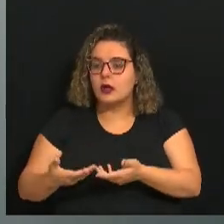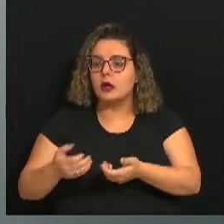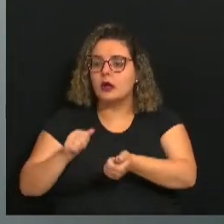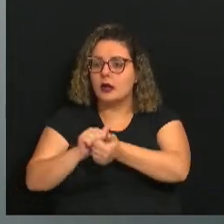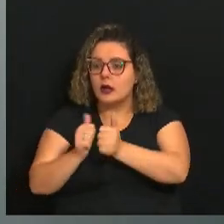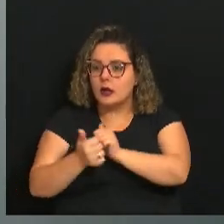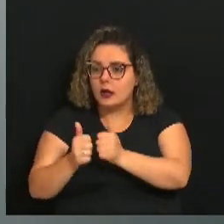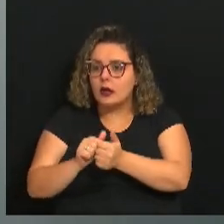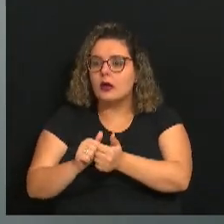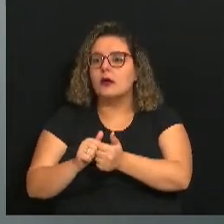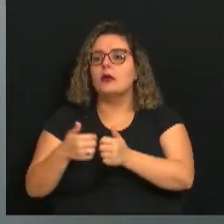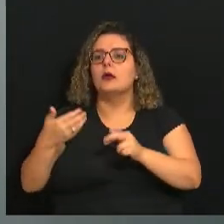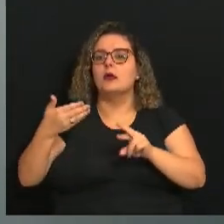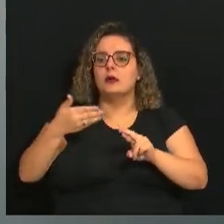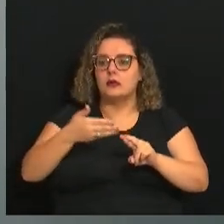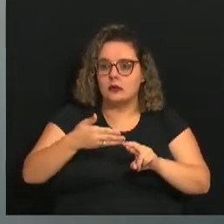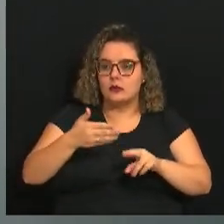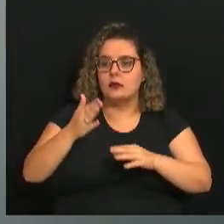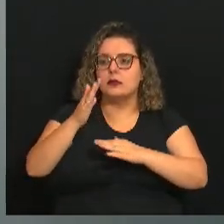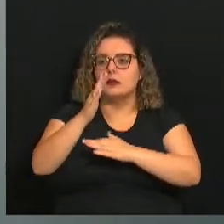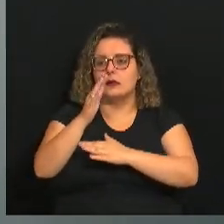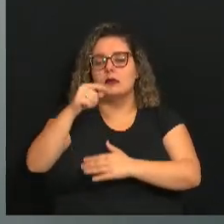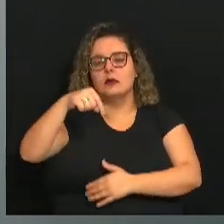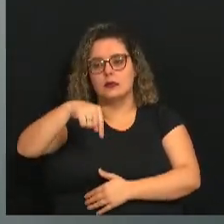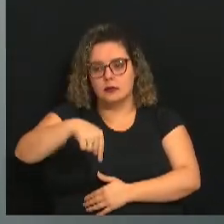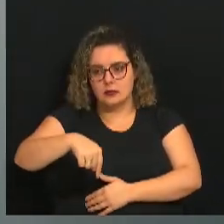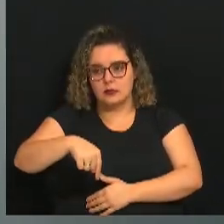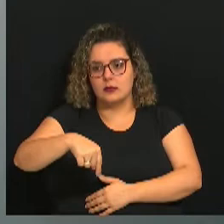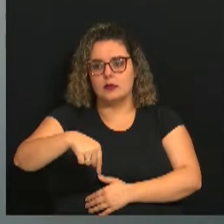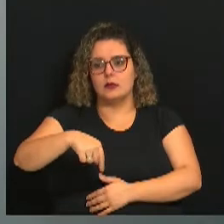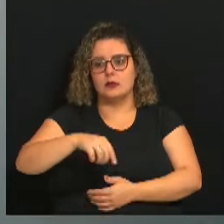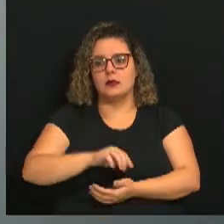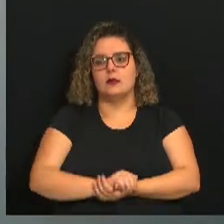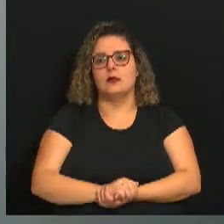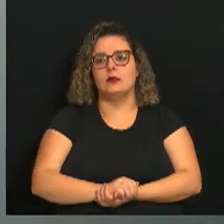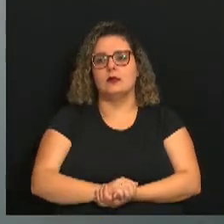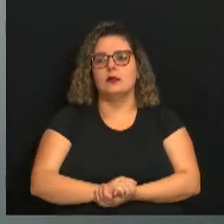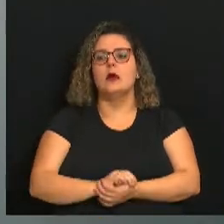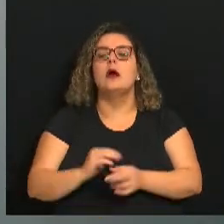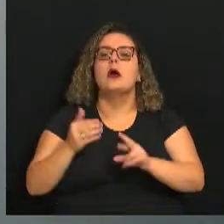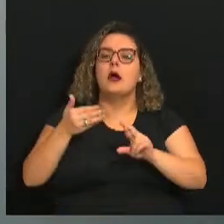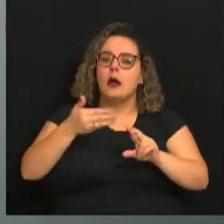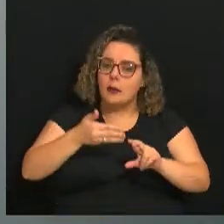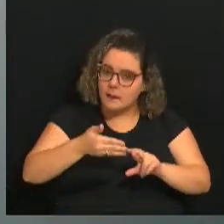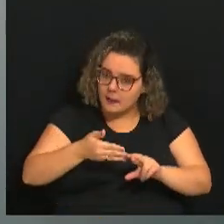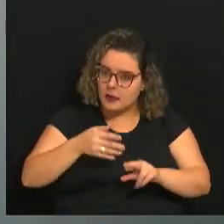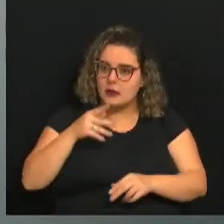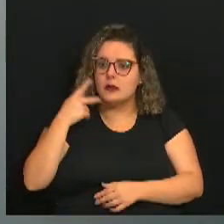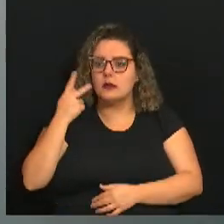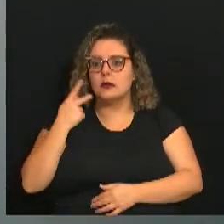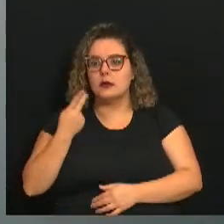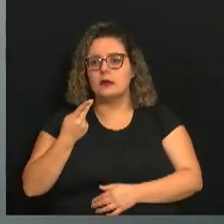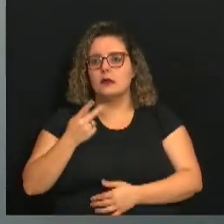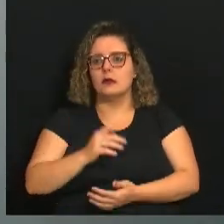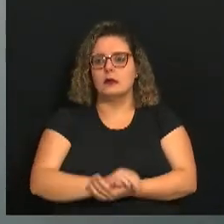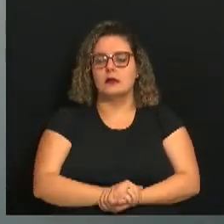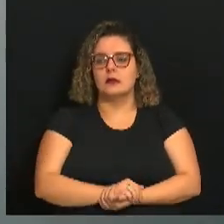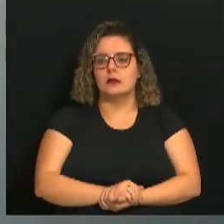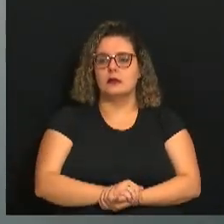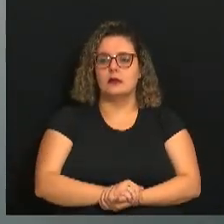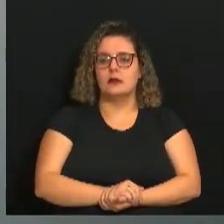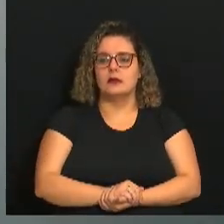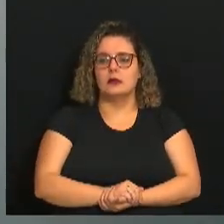Câmara Municipal, tiveram aqui representantes dos vereadores. Então, a gente, em momento algum, tratou